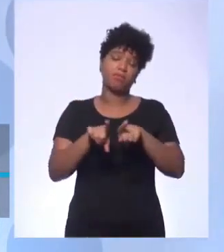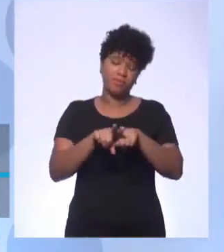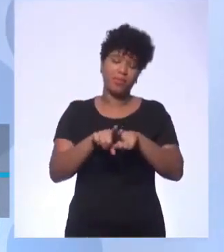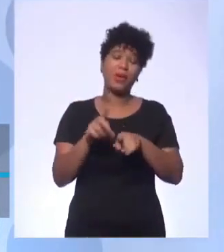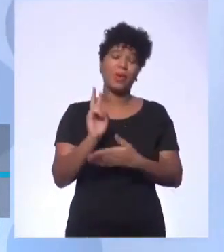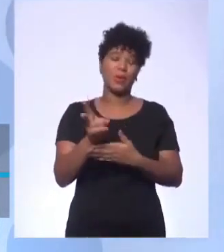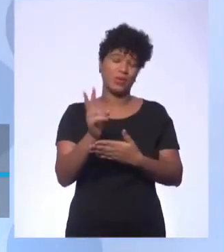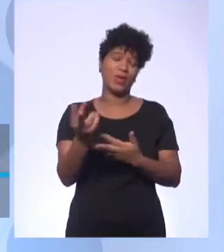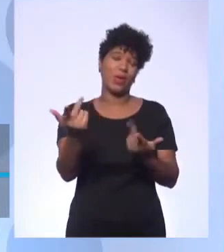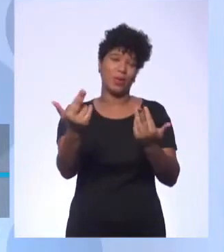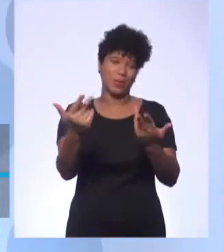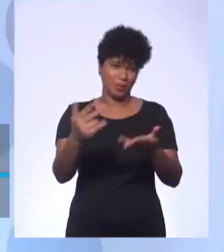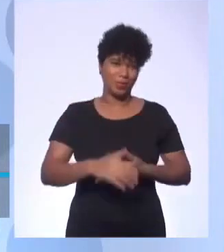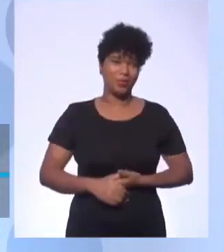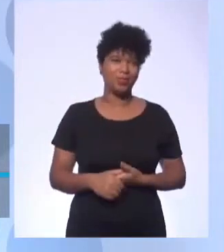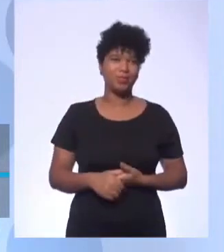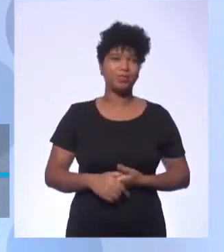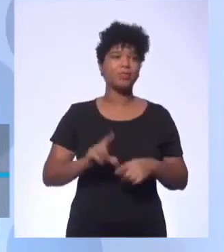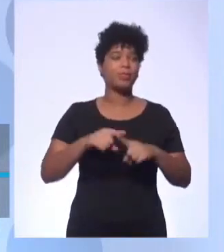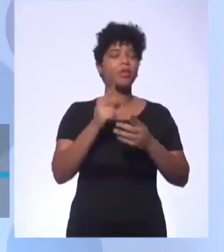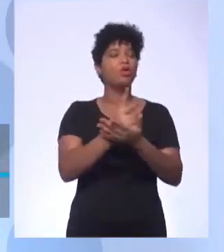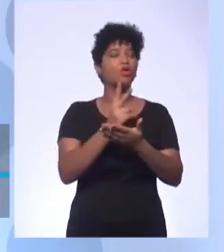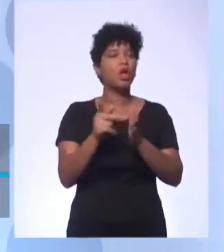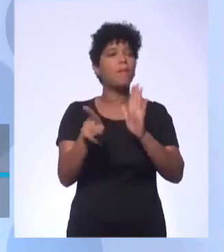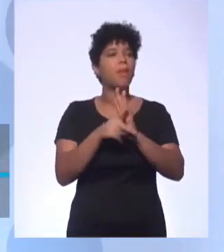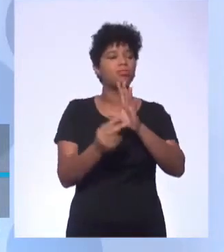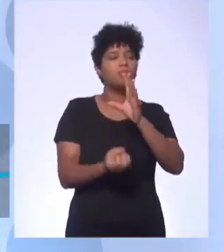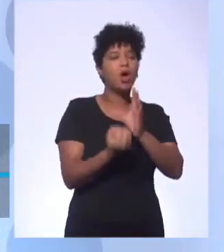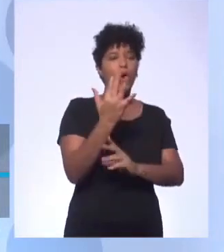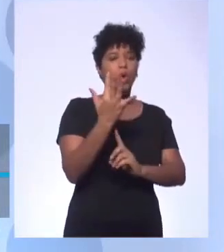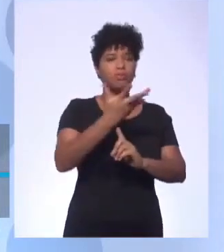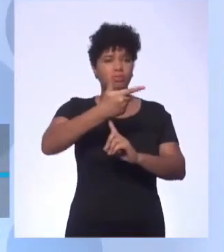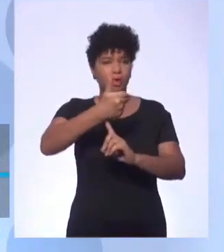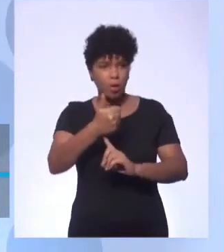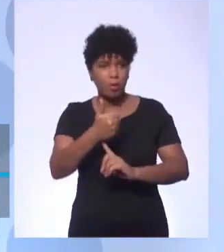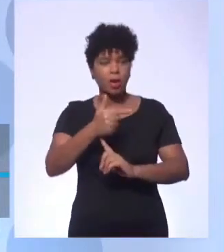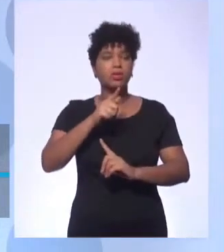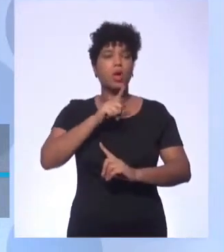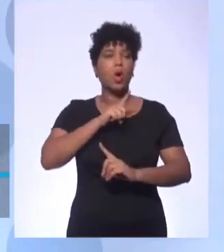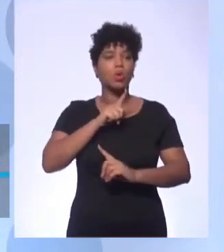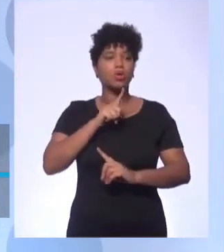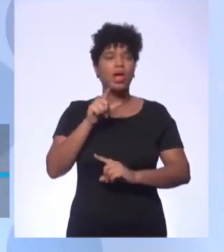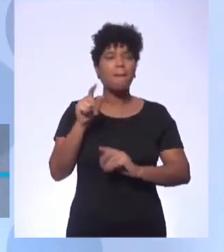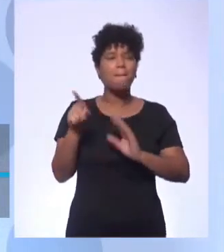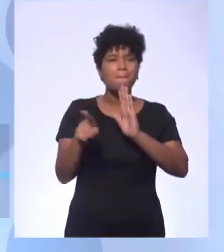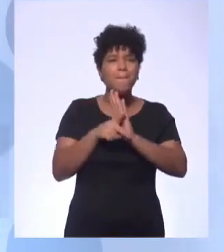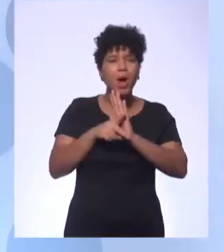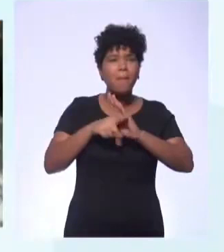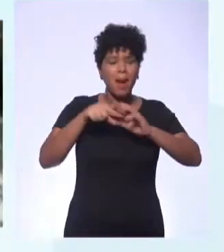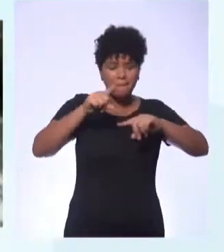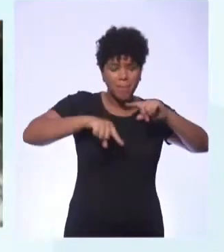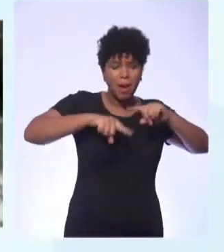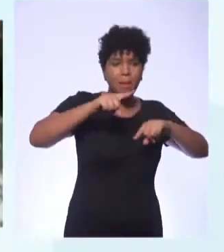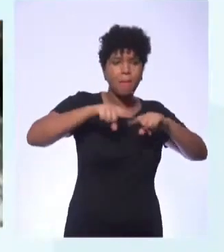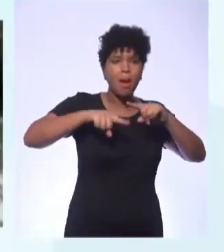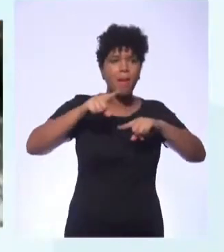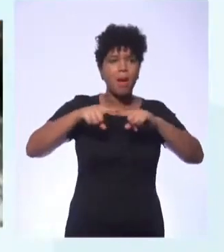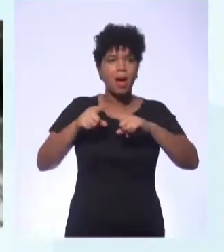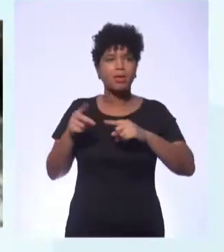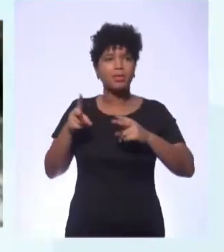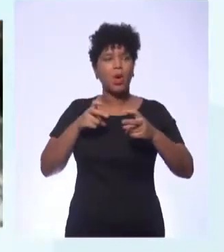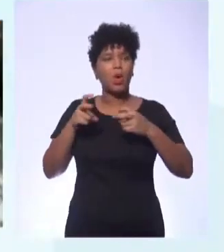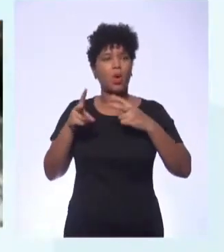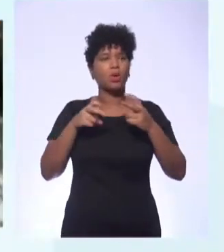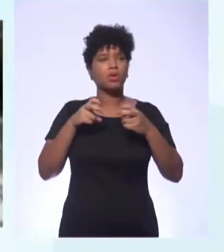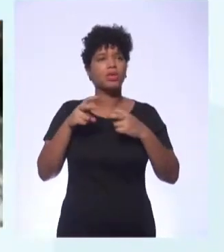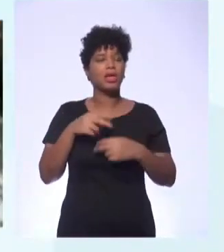bom? Então, continuando aqui nos processos criativos, a gente vai falar um pouquinho, né, dessa questão da cultura material. Observe aí, né, a gente está vendo,